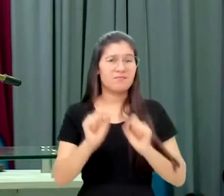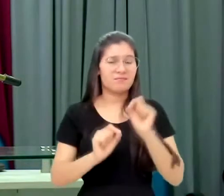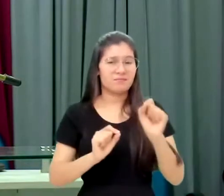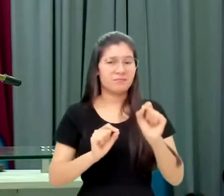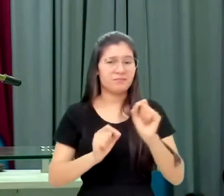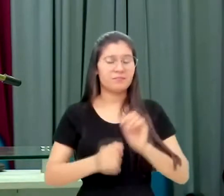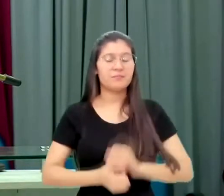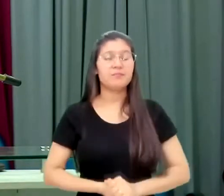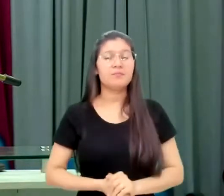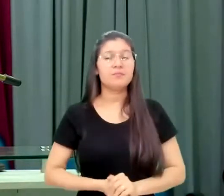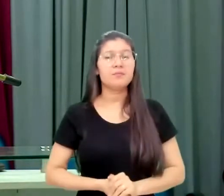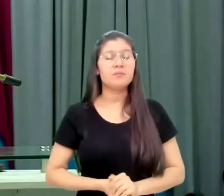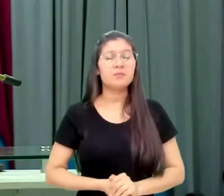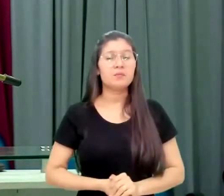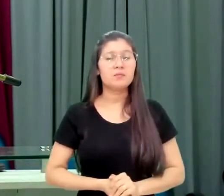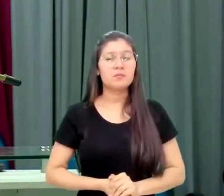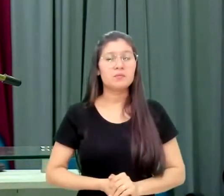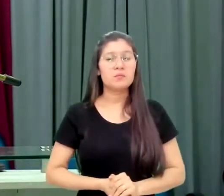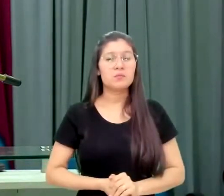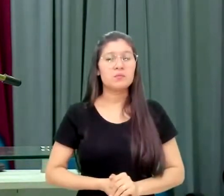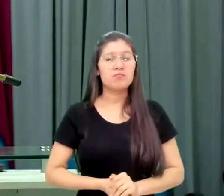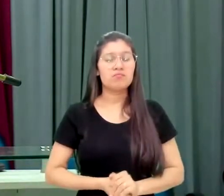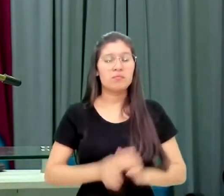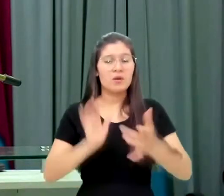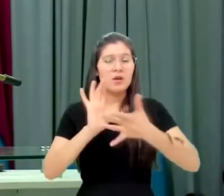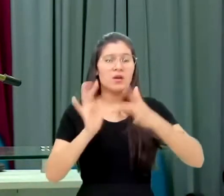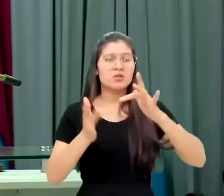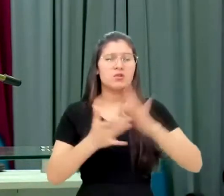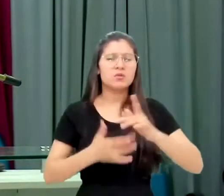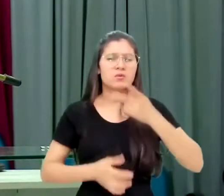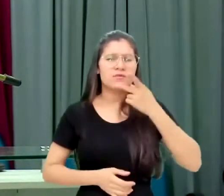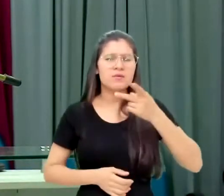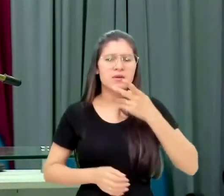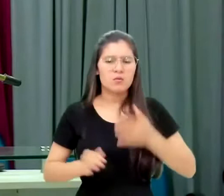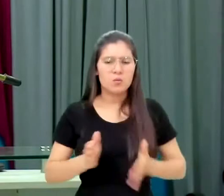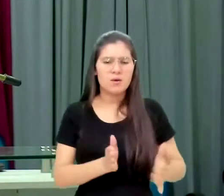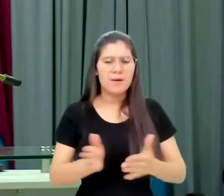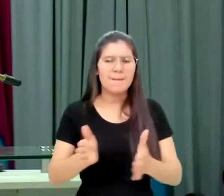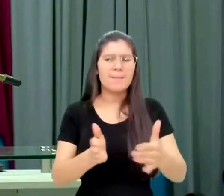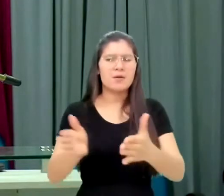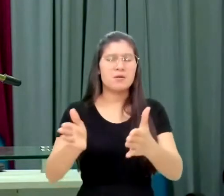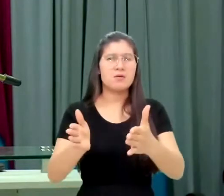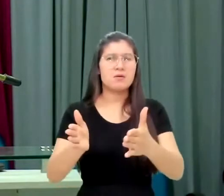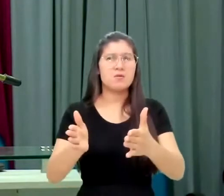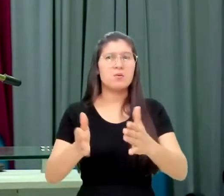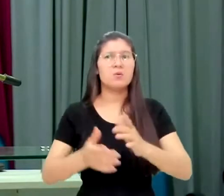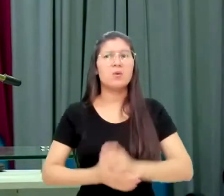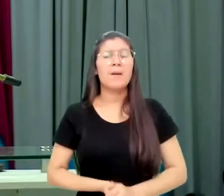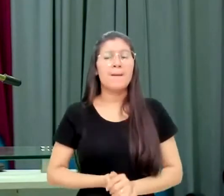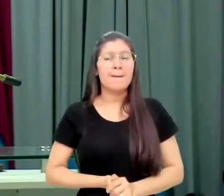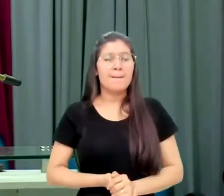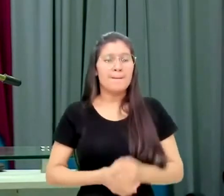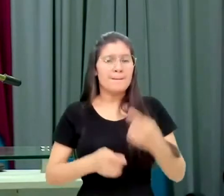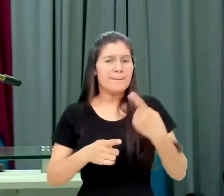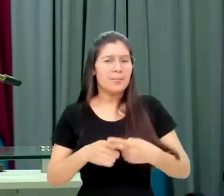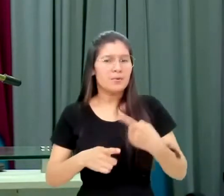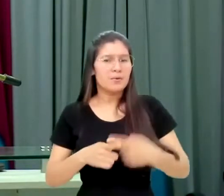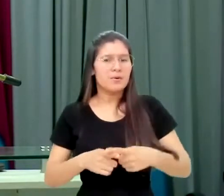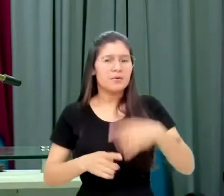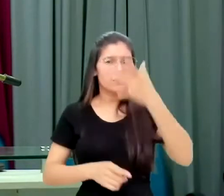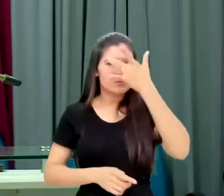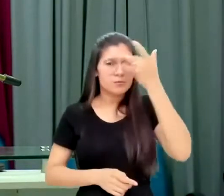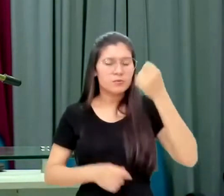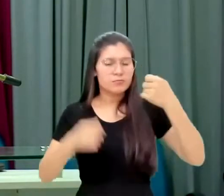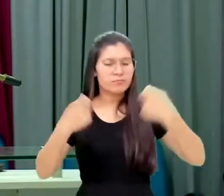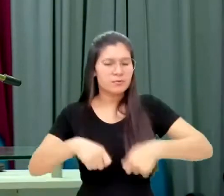Jesus. Quando ele disse é o caminho, é porque as pessoas precisavam andar por ele. A verdade é que